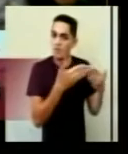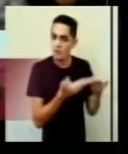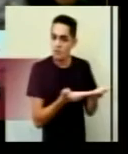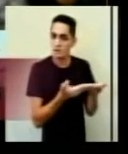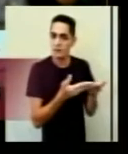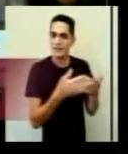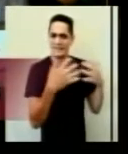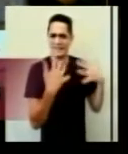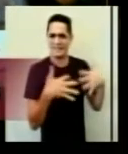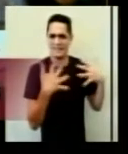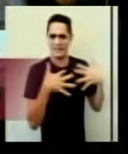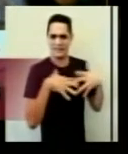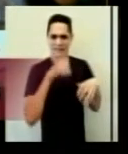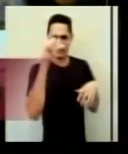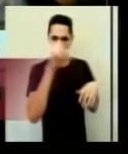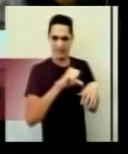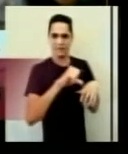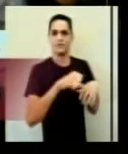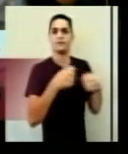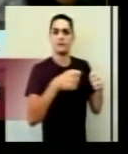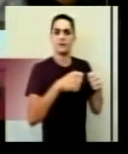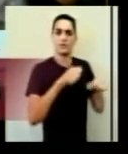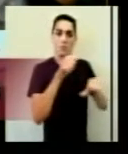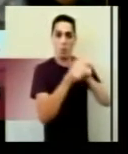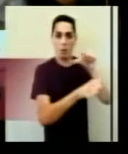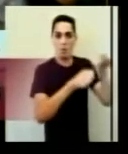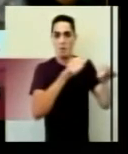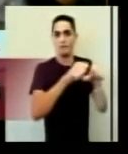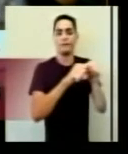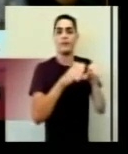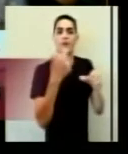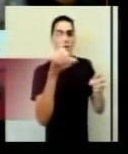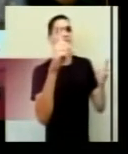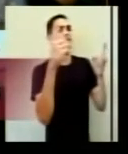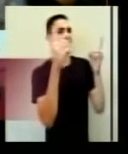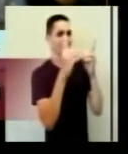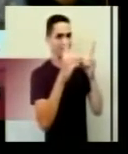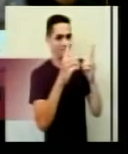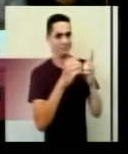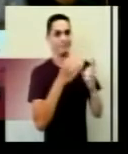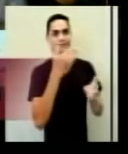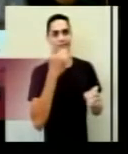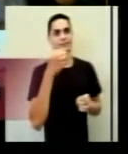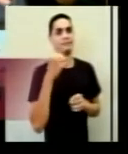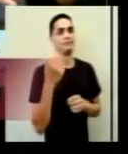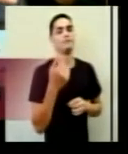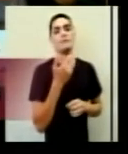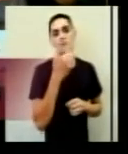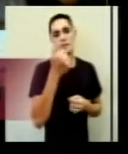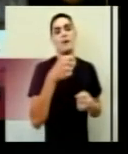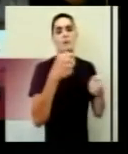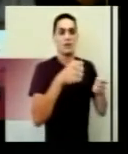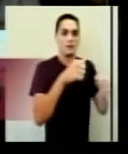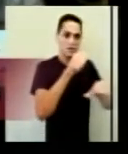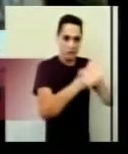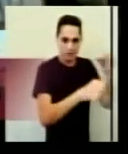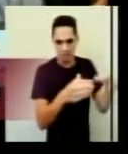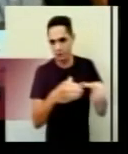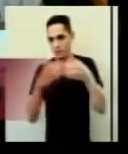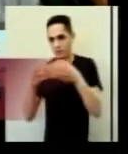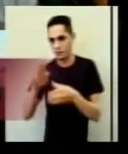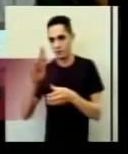paciente, fazer tudo o que for necessário. Porém, quando ela complica, que precise de um procedimento